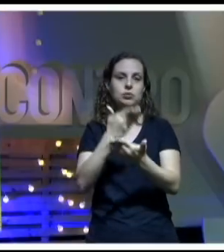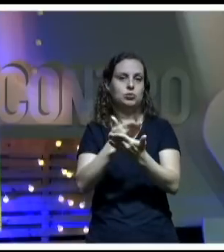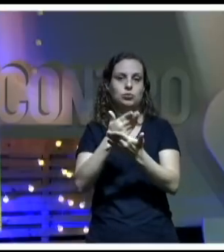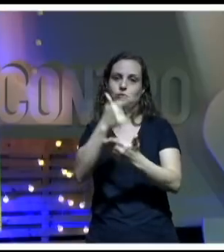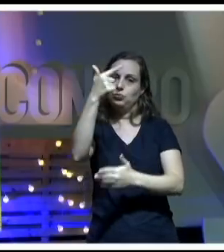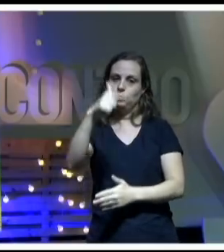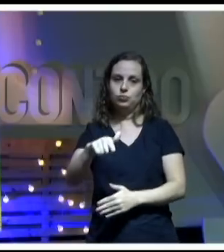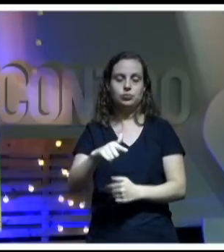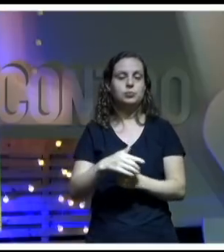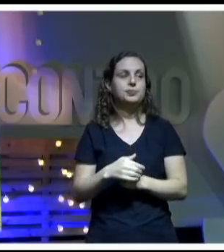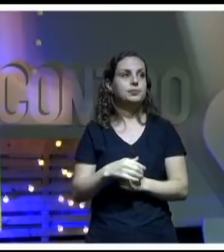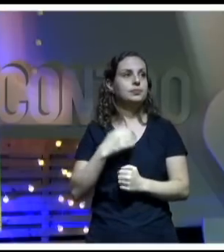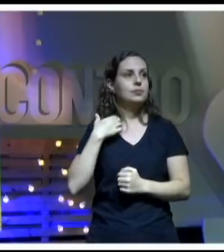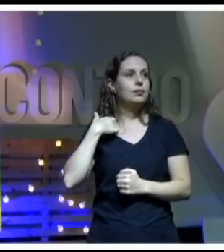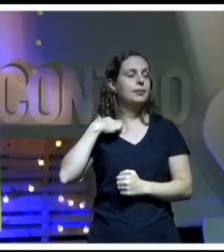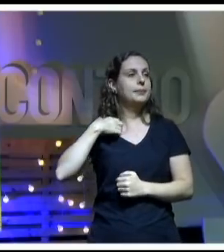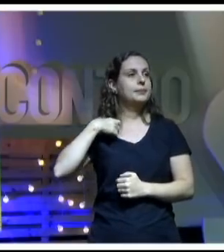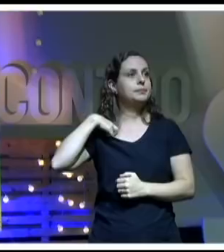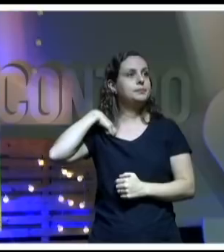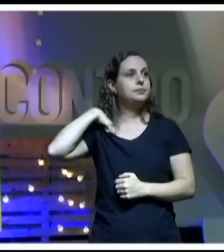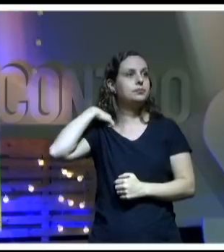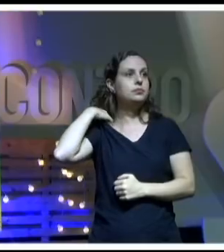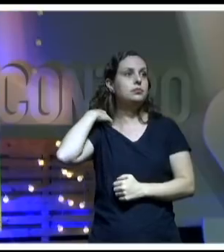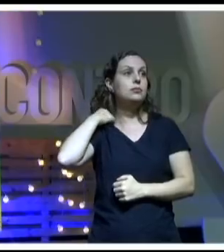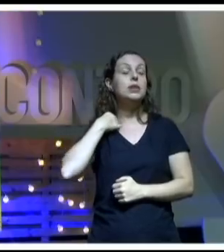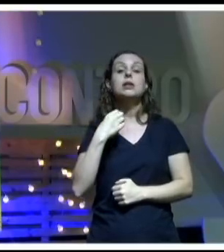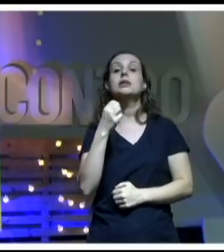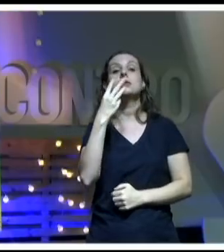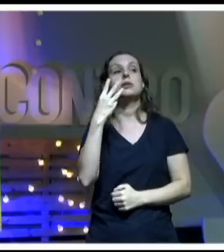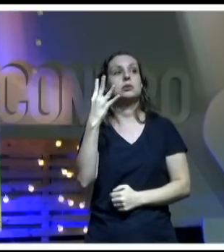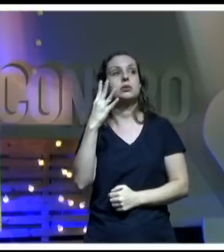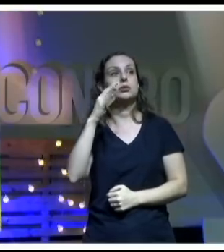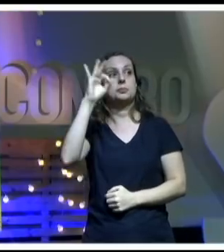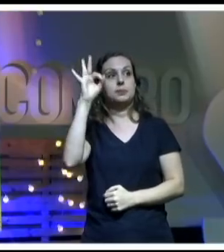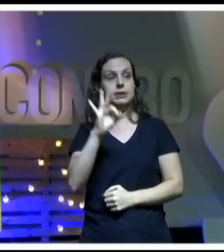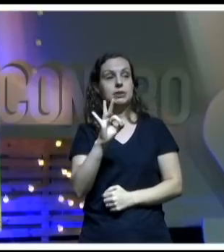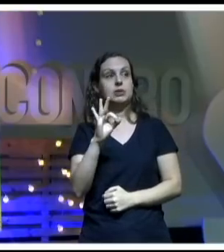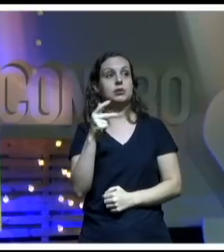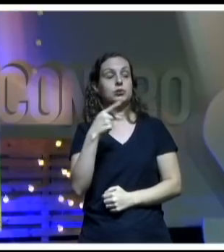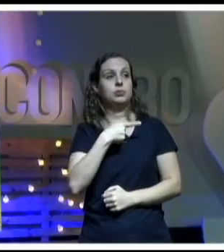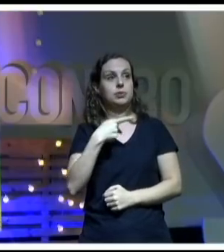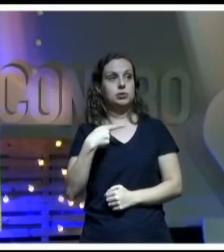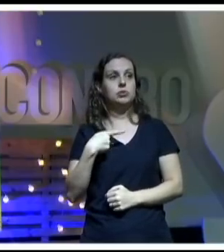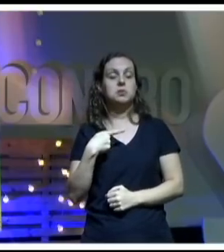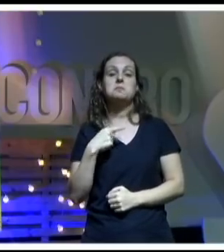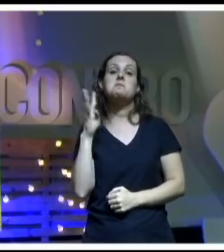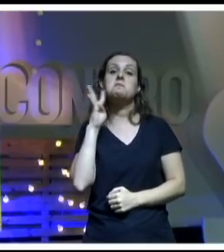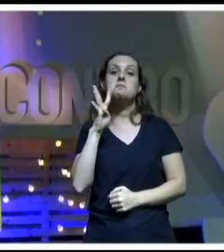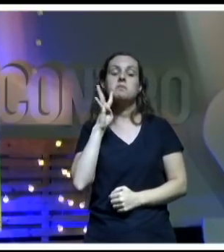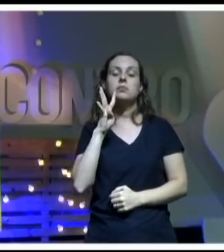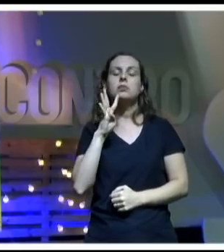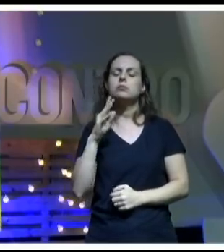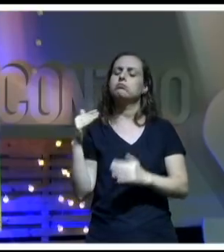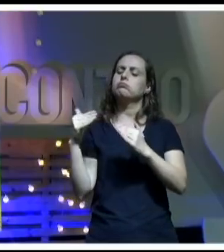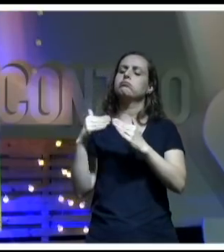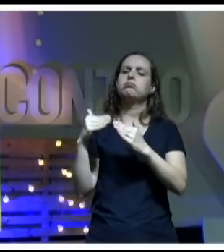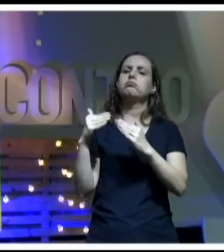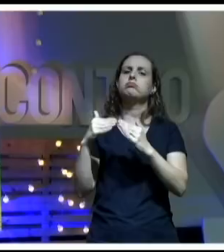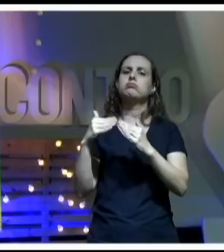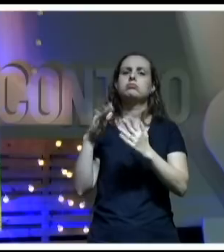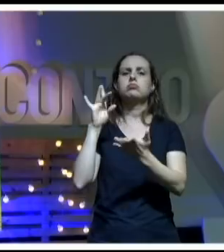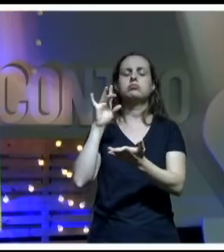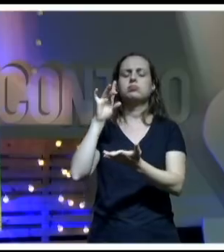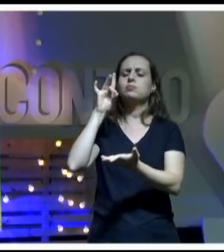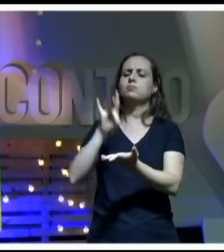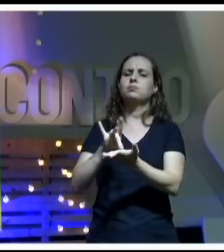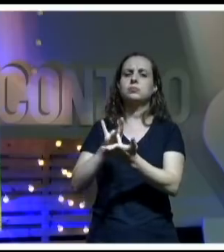para esses dois dados aqui apenas 34% dos pastores aqui um dado legal que descobriram concordam fortemente é uma opção